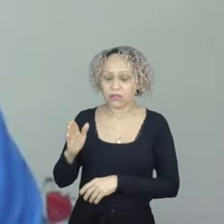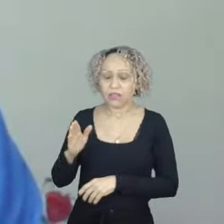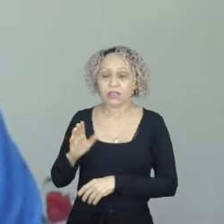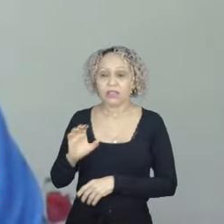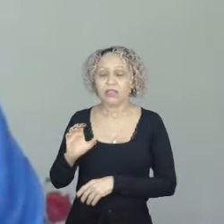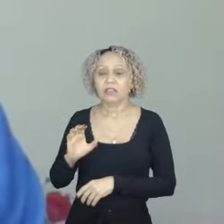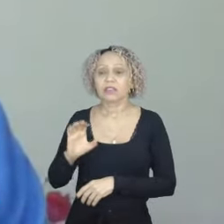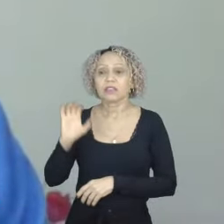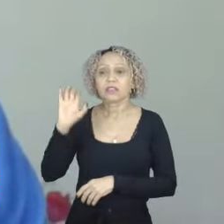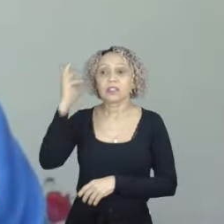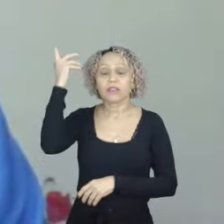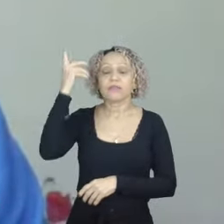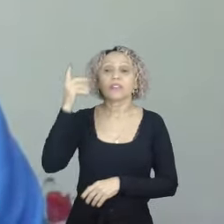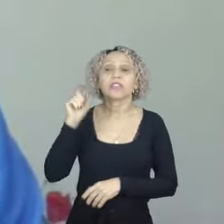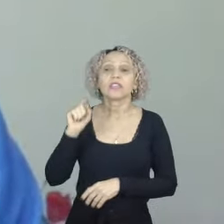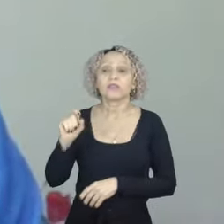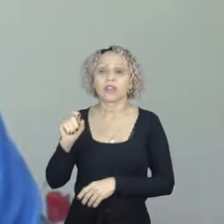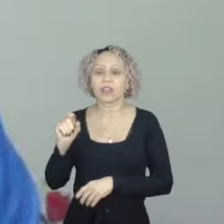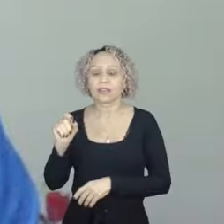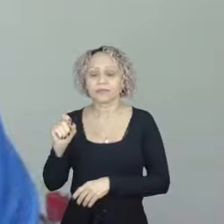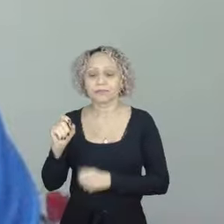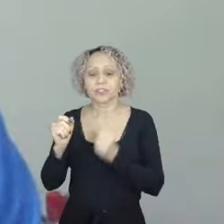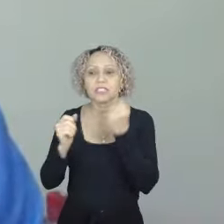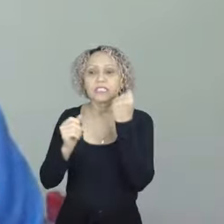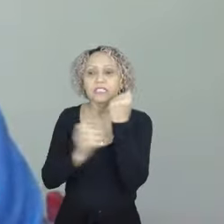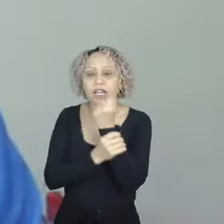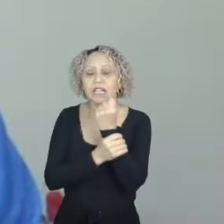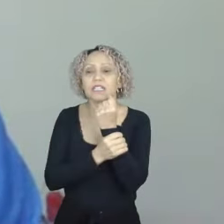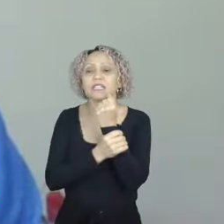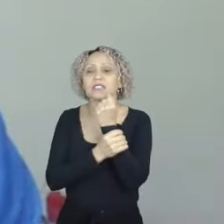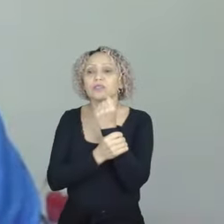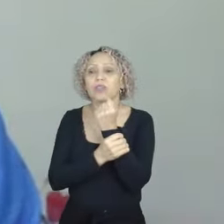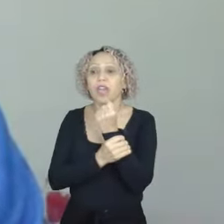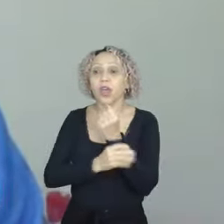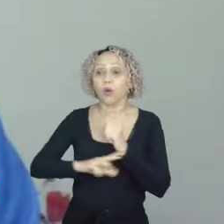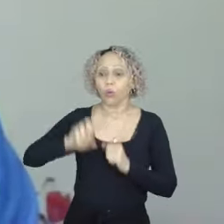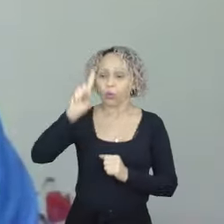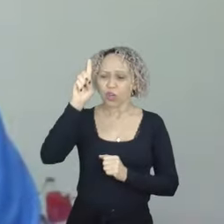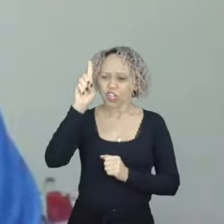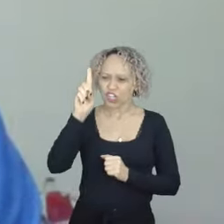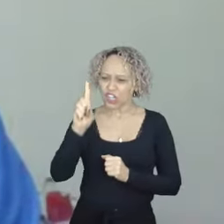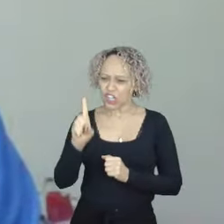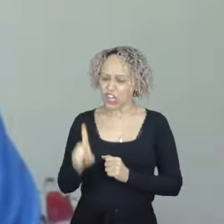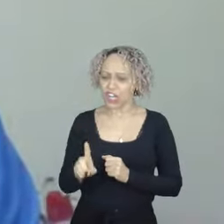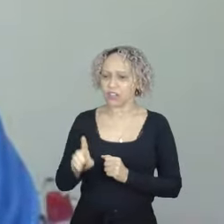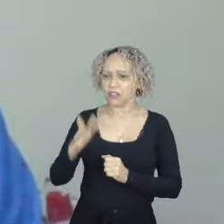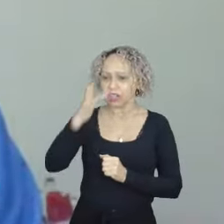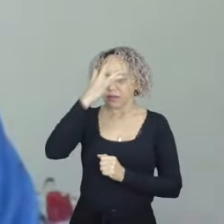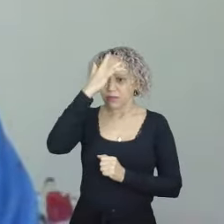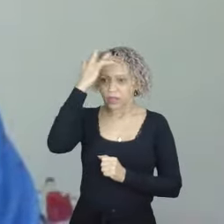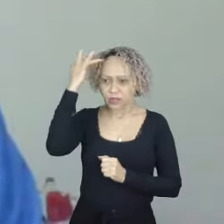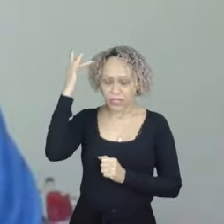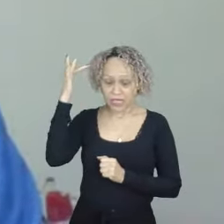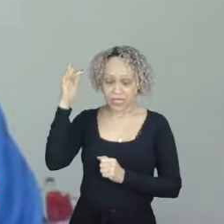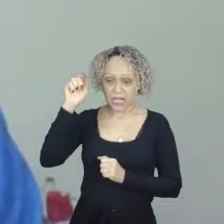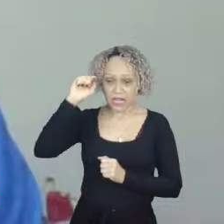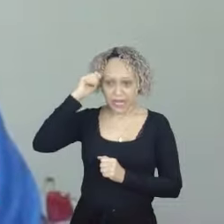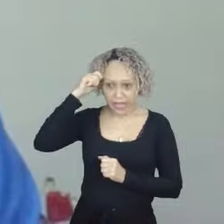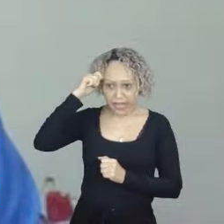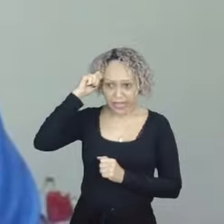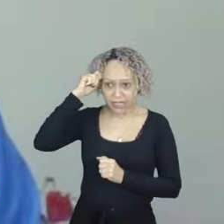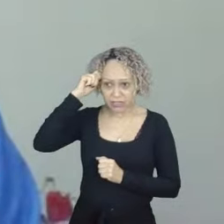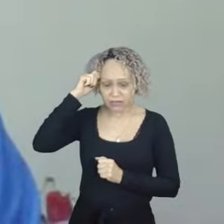universidades públicas, onde garante o direito das pessoas negras, e aí definitivamente das pessoas negras